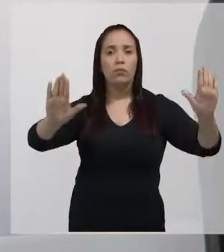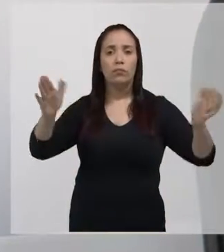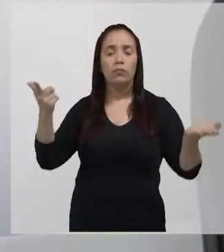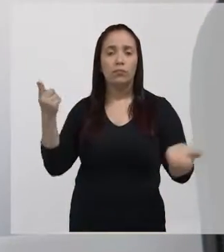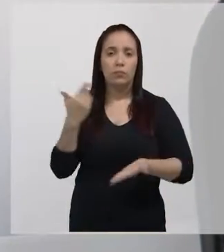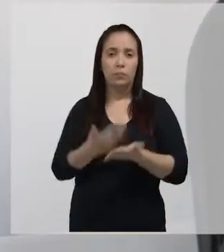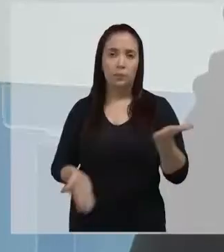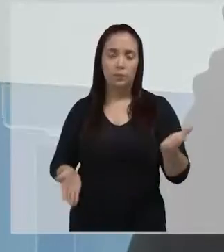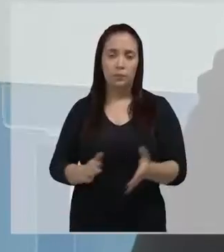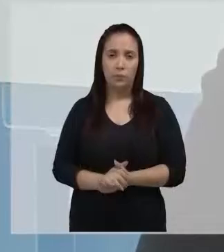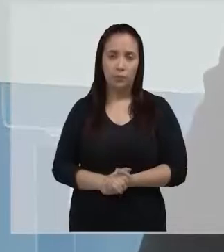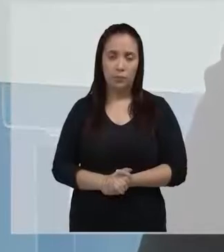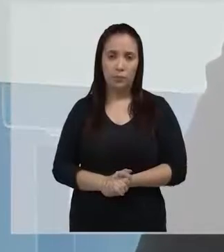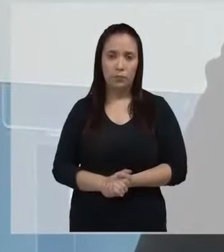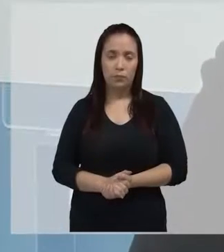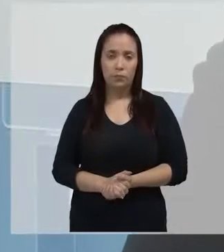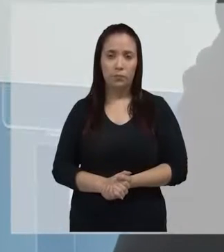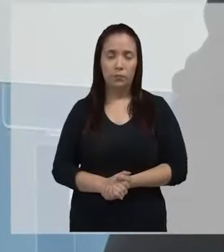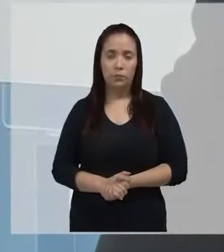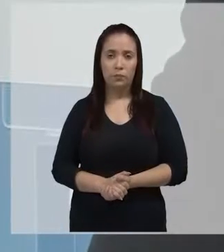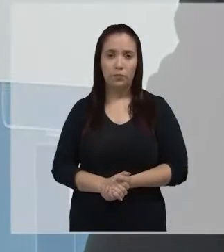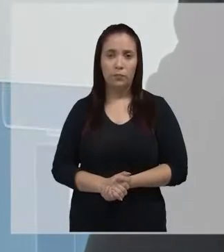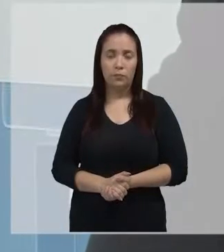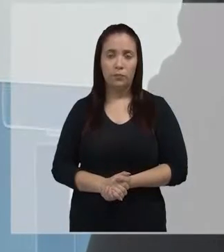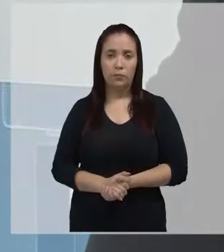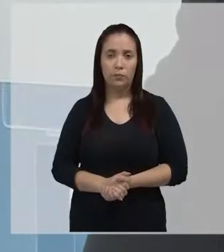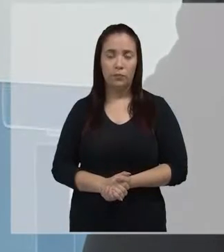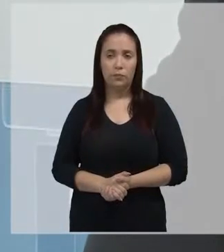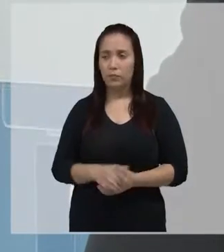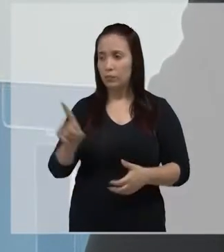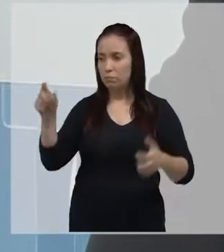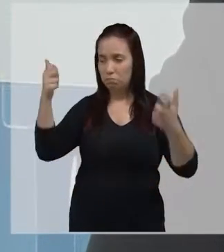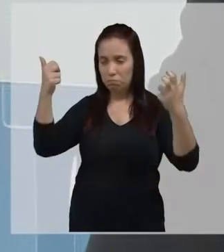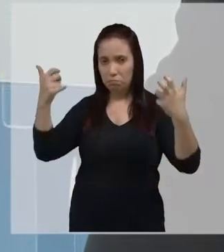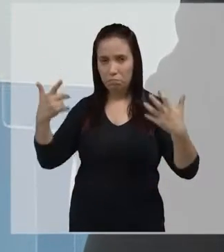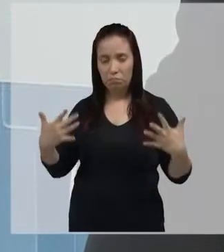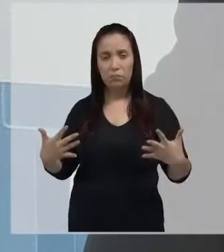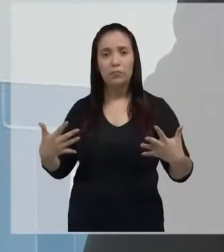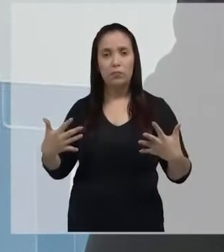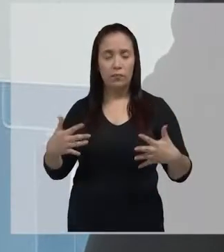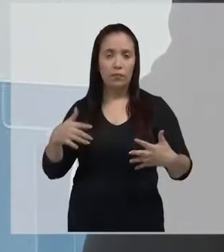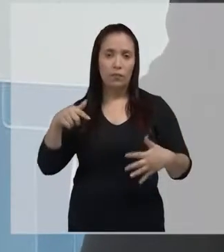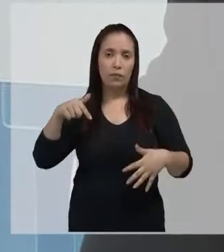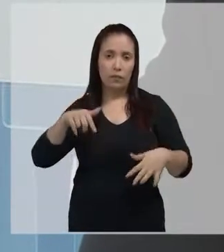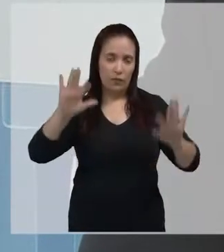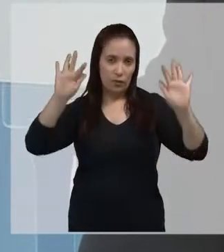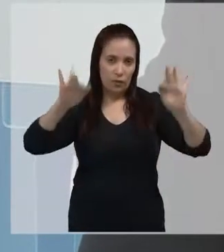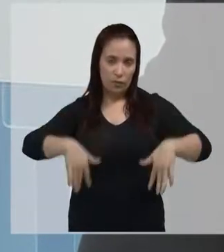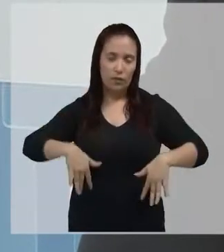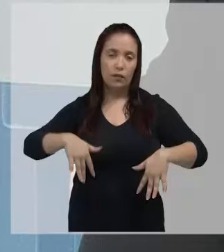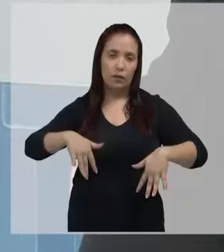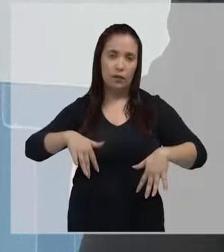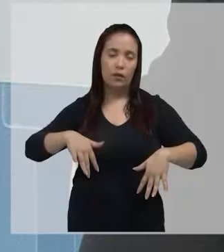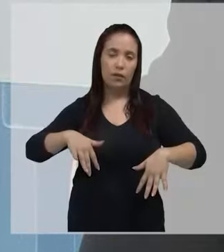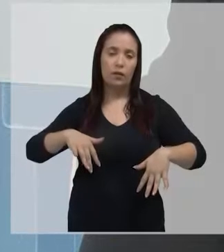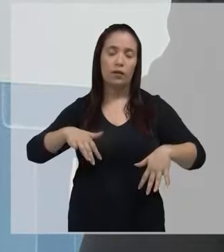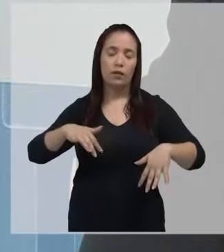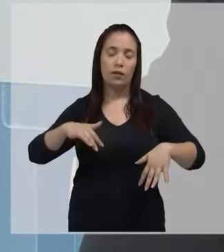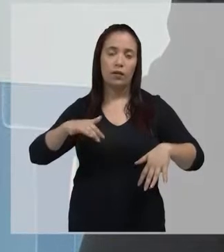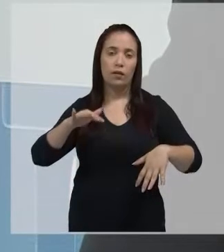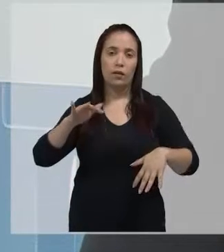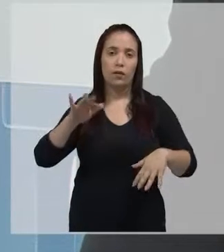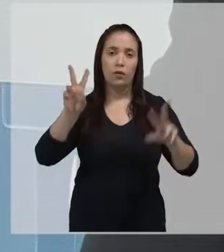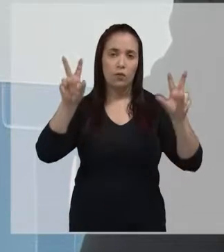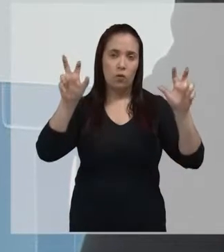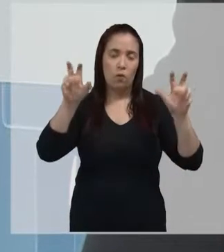turno. Vamos lá, deixa eu depois dessa colocação do Luiz, a gente encerrou a história do fórum, não passou batido e